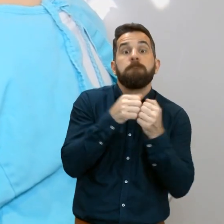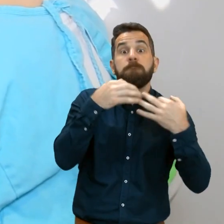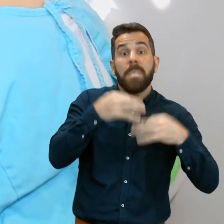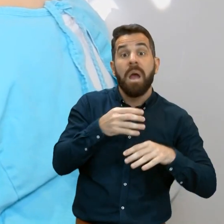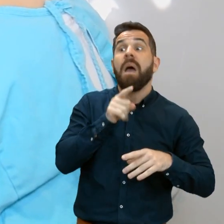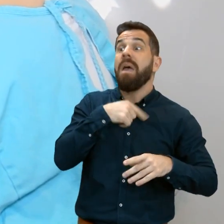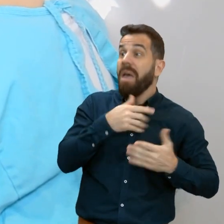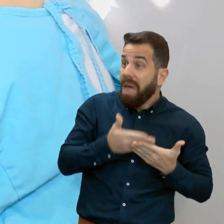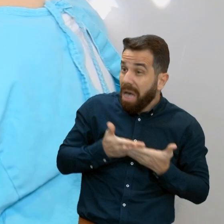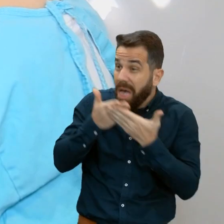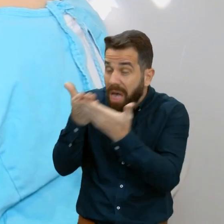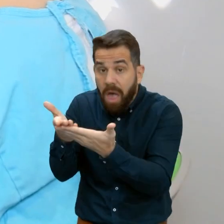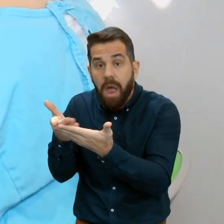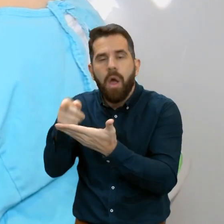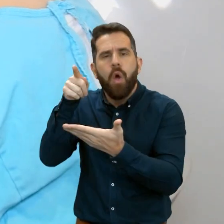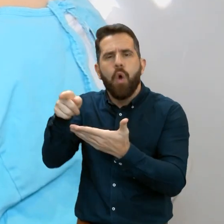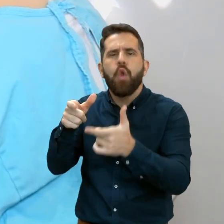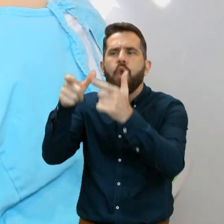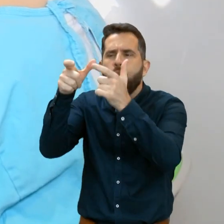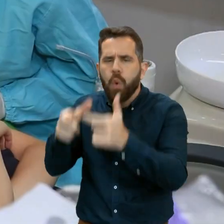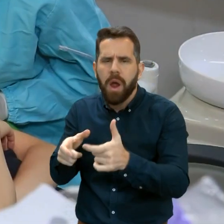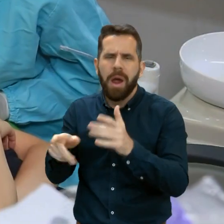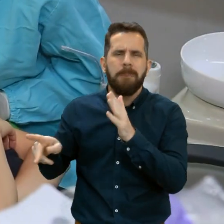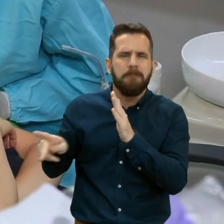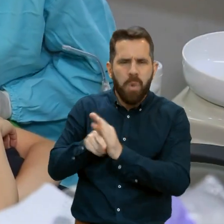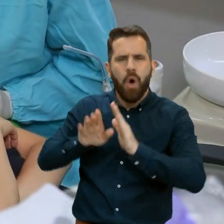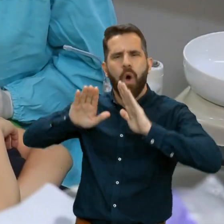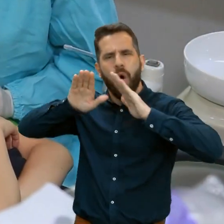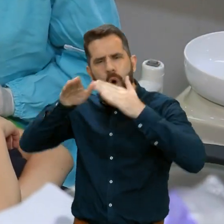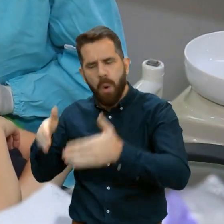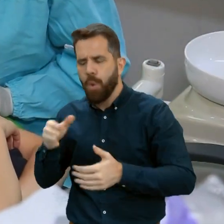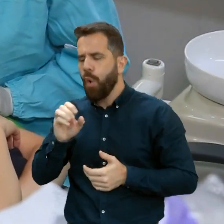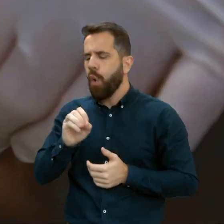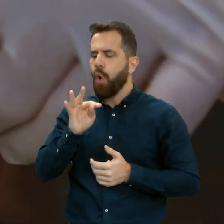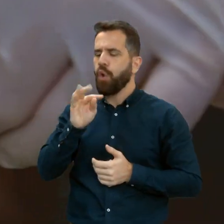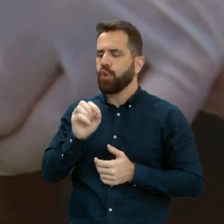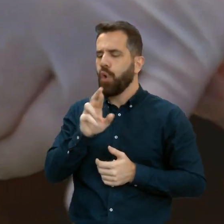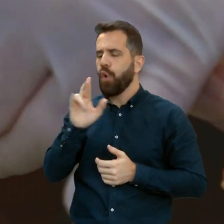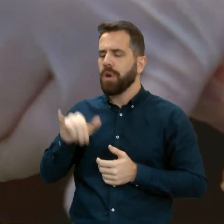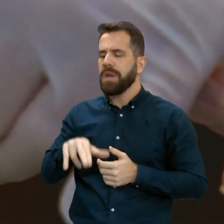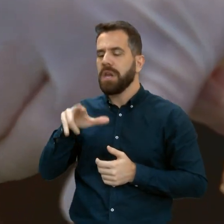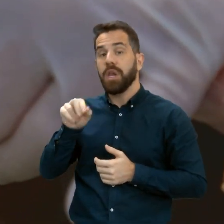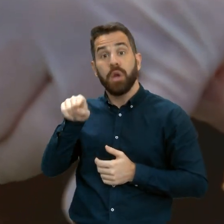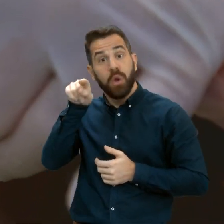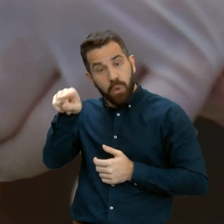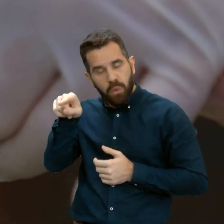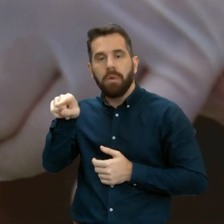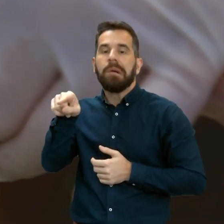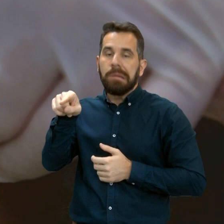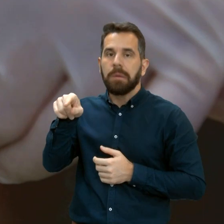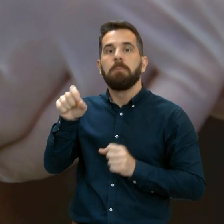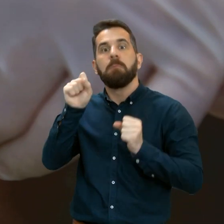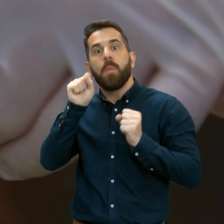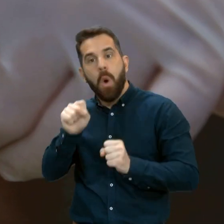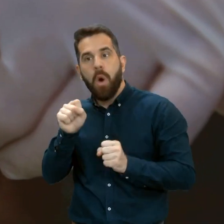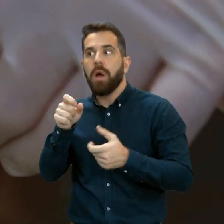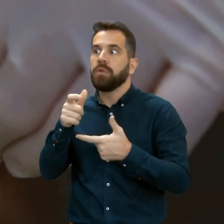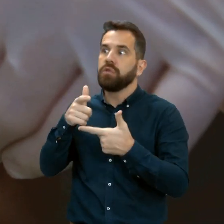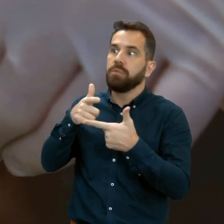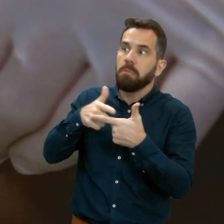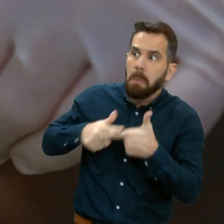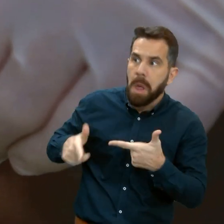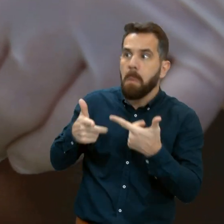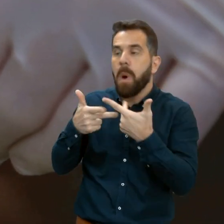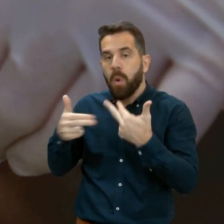criança para um otorrinolaringologista pode fazer com que ela não tenha determinadas más oclusões,